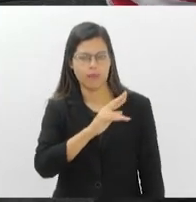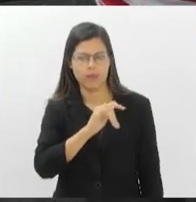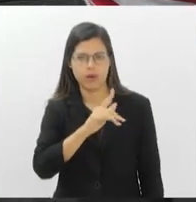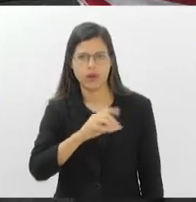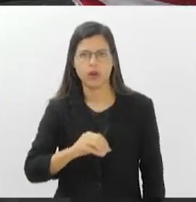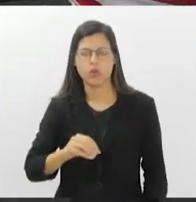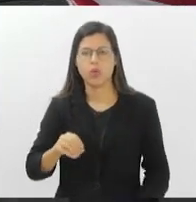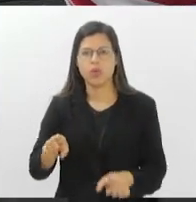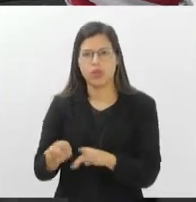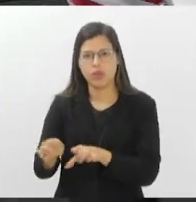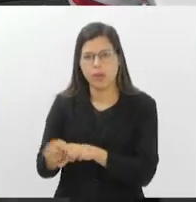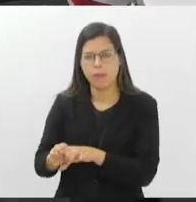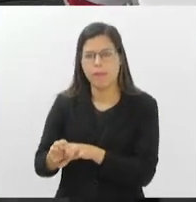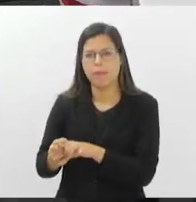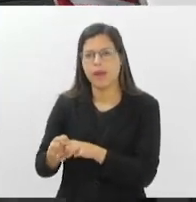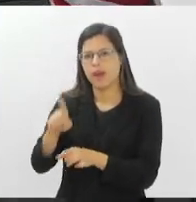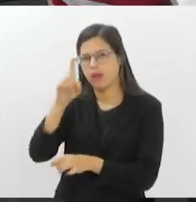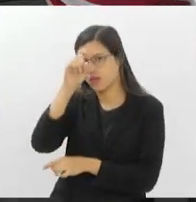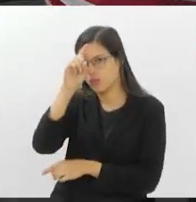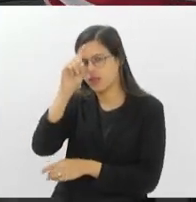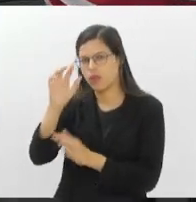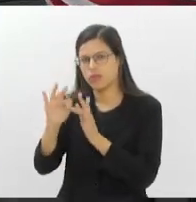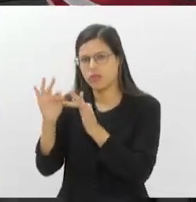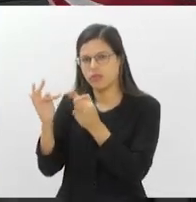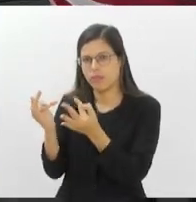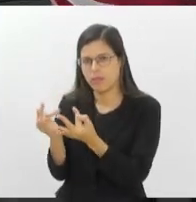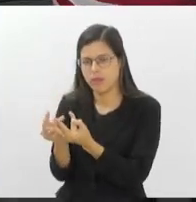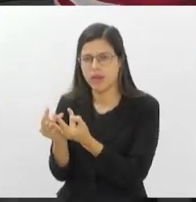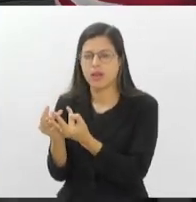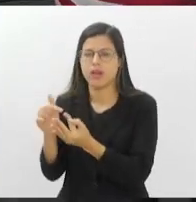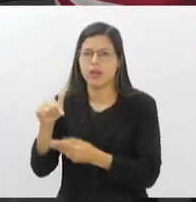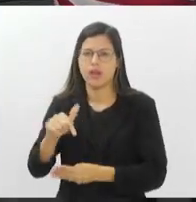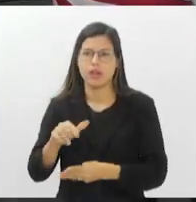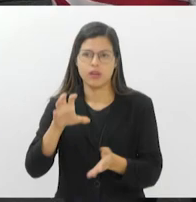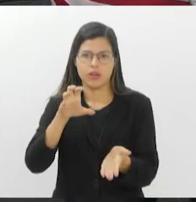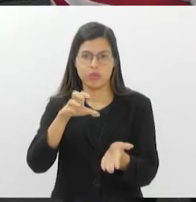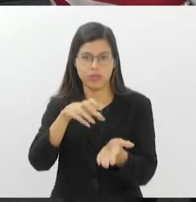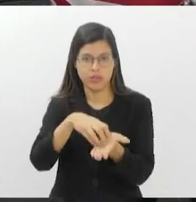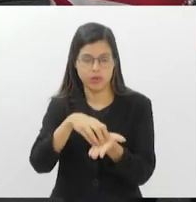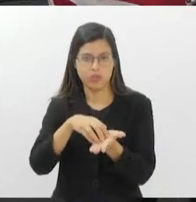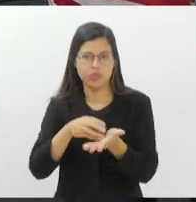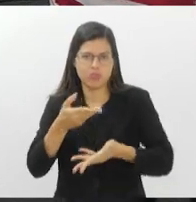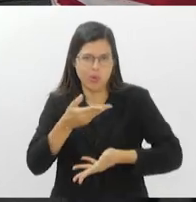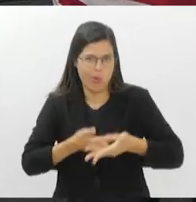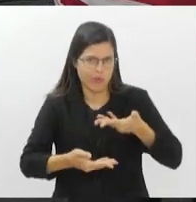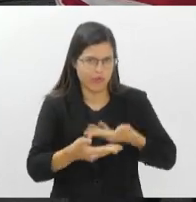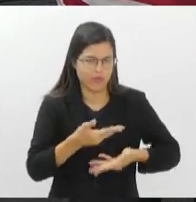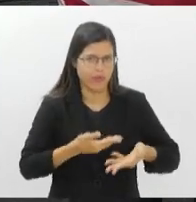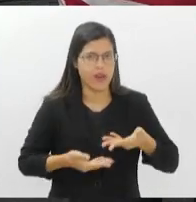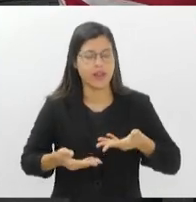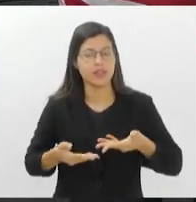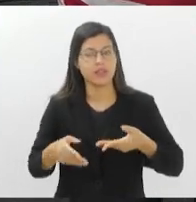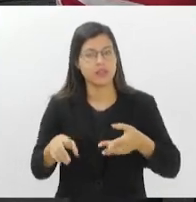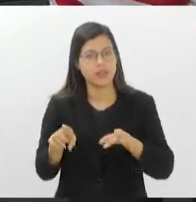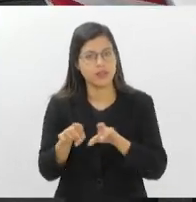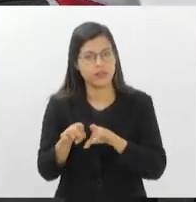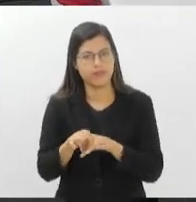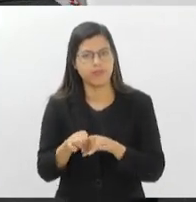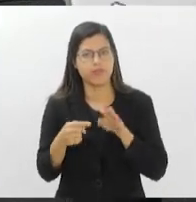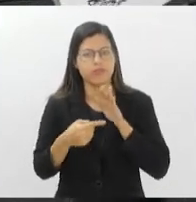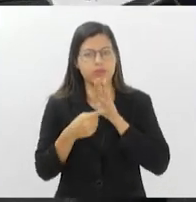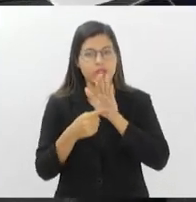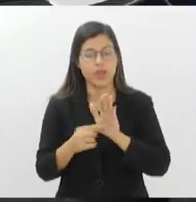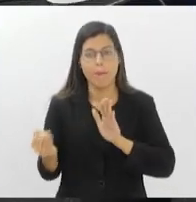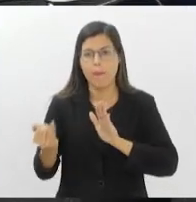família e os centros de convivência. Também quero abrir um parêntese aqui para dizer da importância dos centros